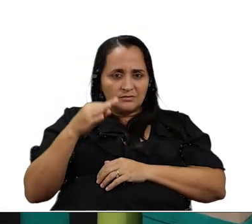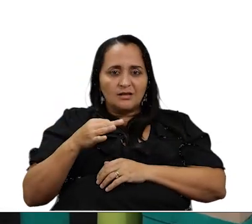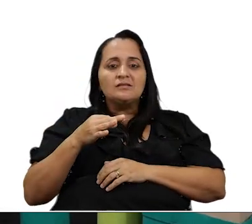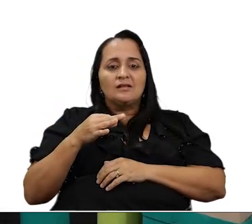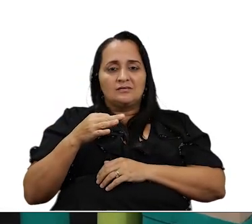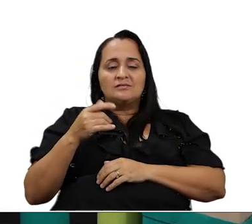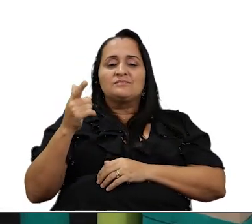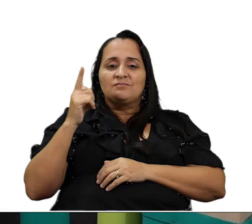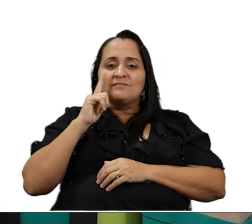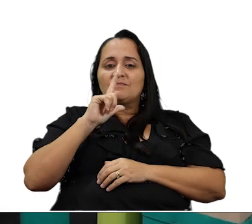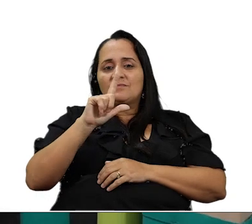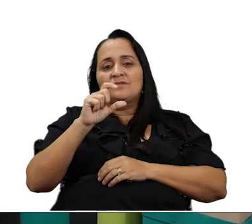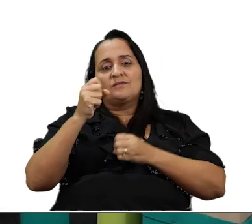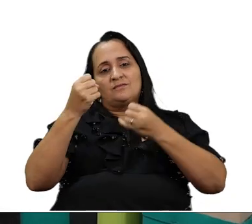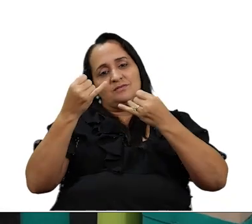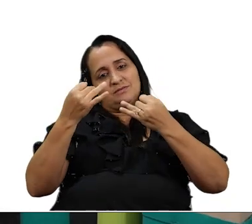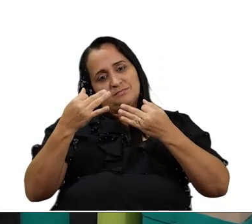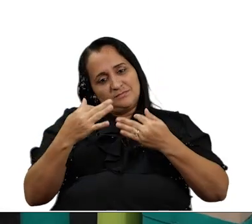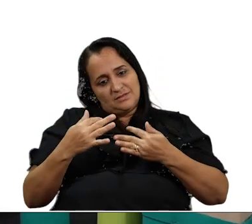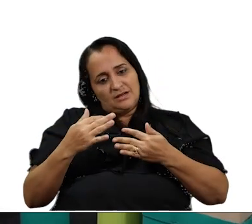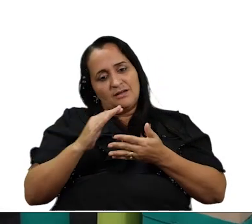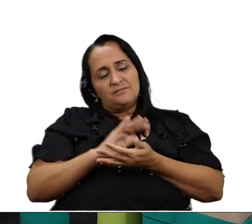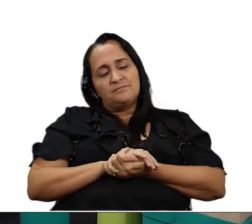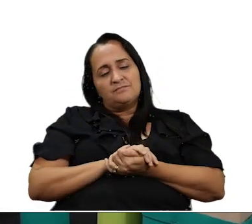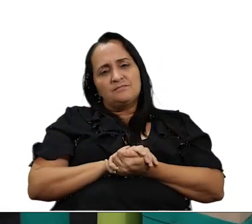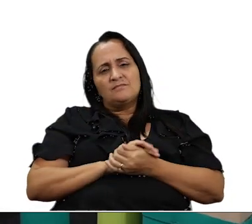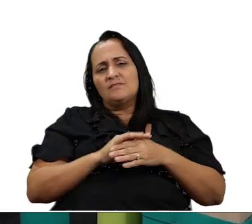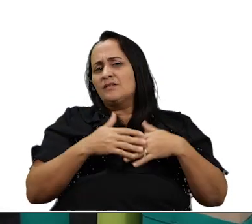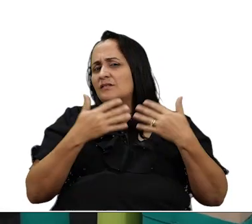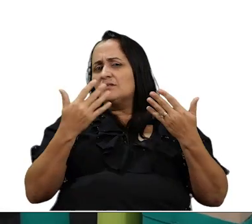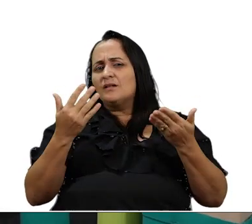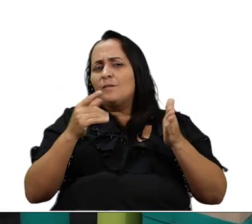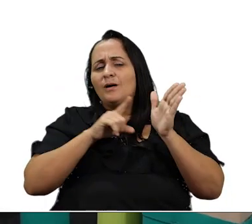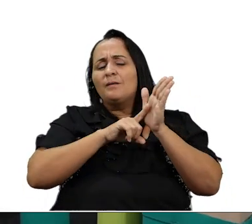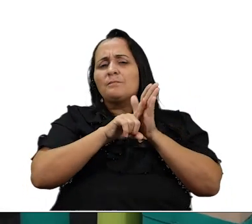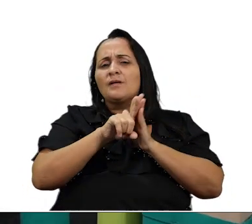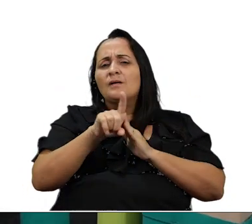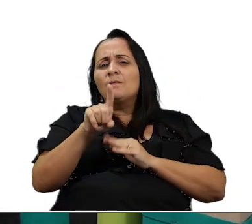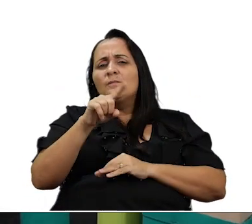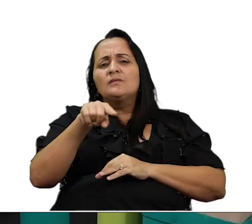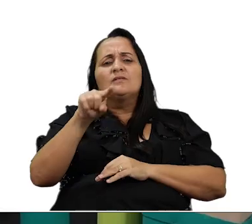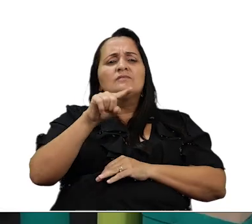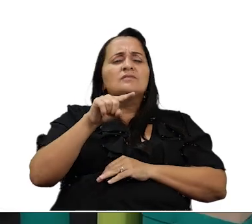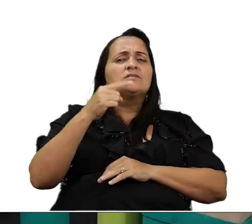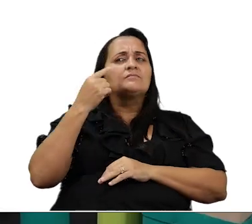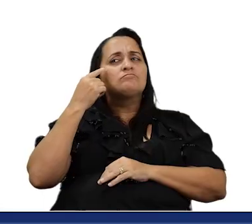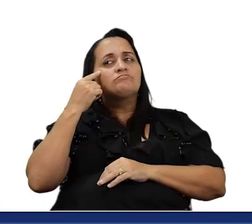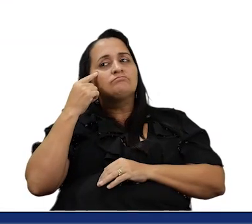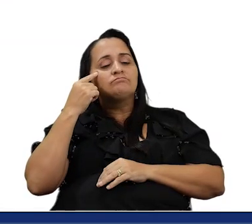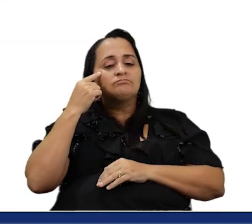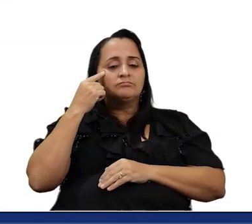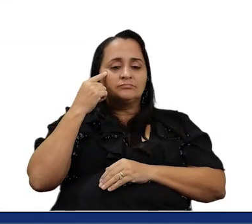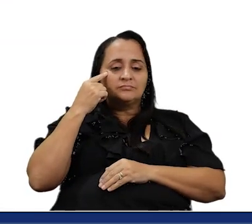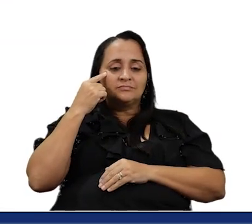conseguir explicar aquilo que leu. Então, essa é a perguntinha que você se faz depois que lê um texto.